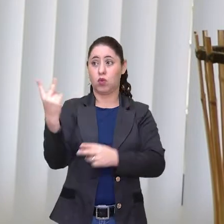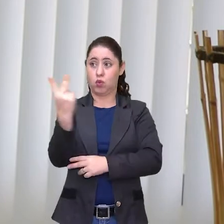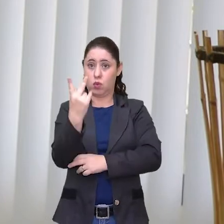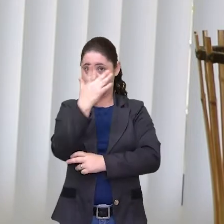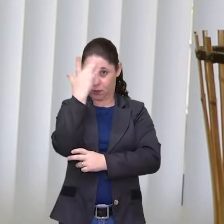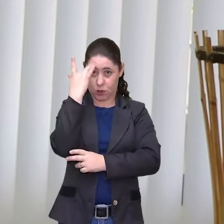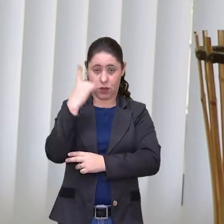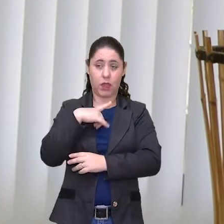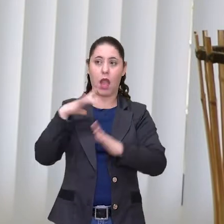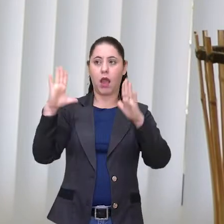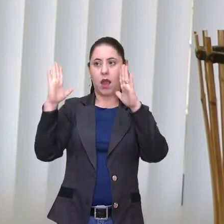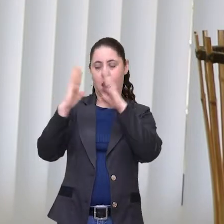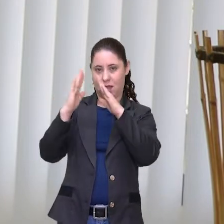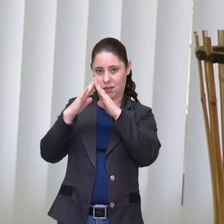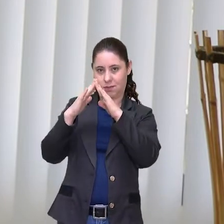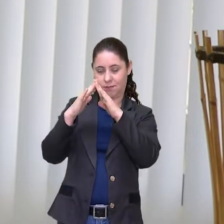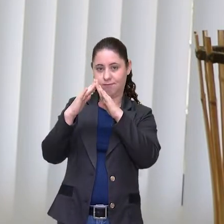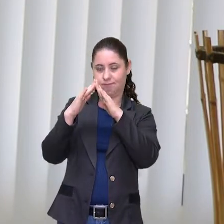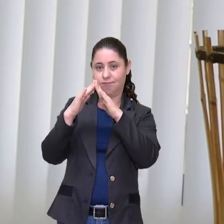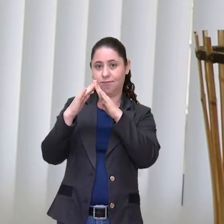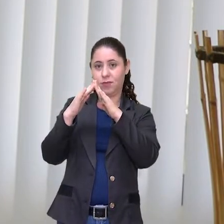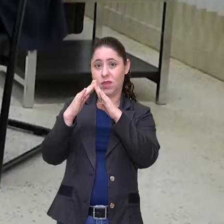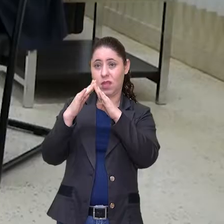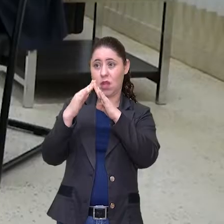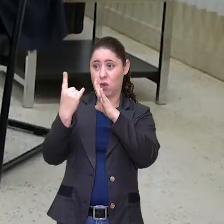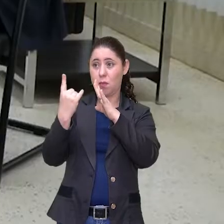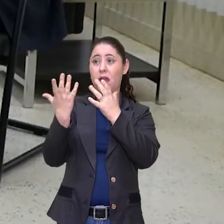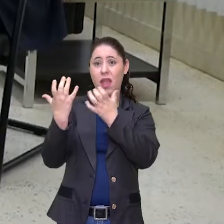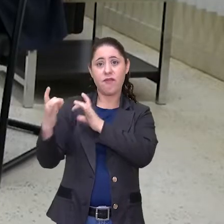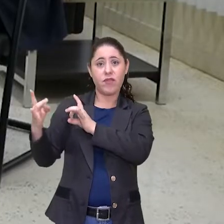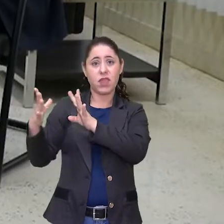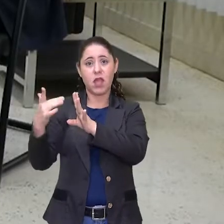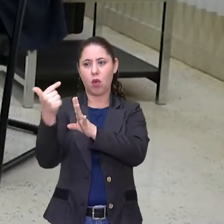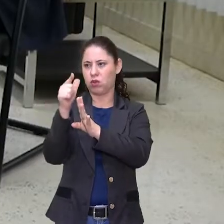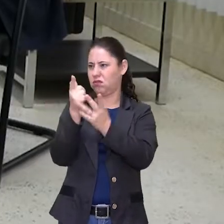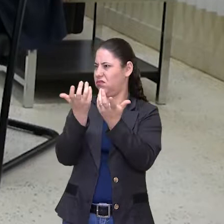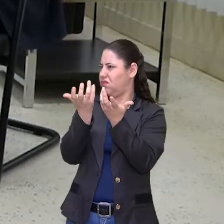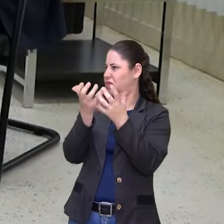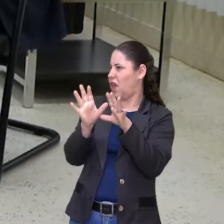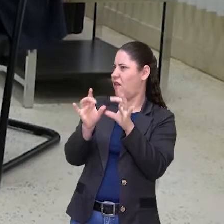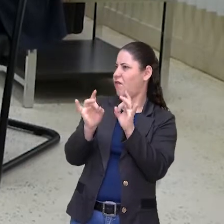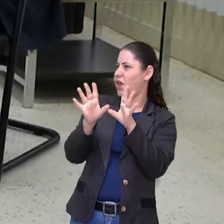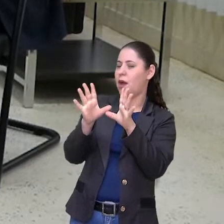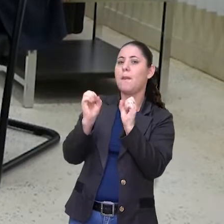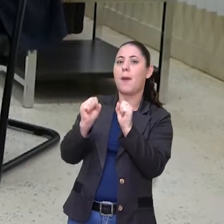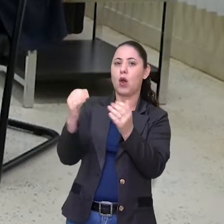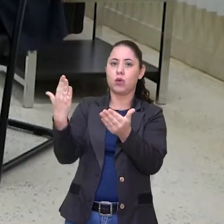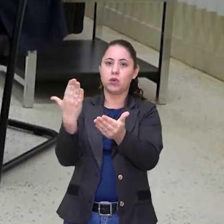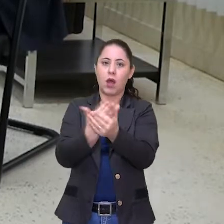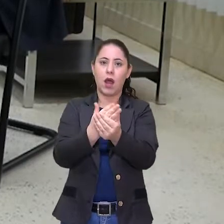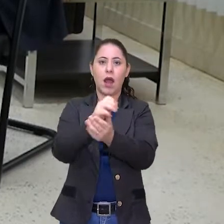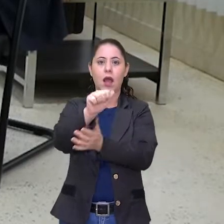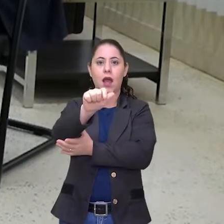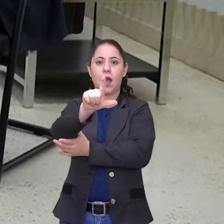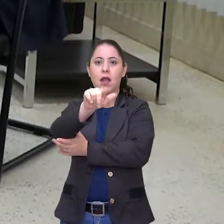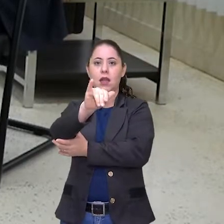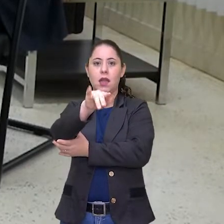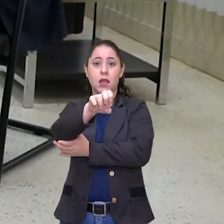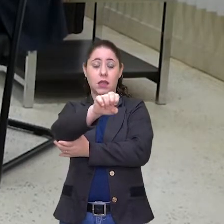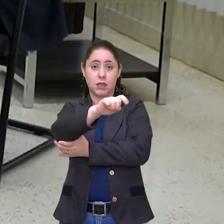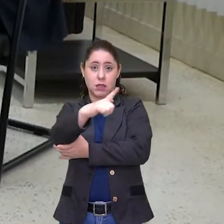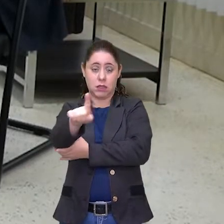quando duas pessoas têm um imóvel comum e uma delas deseja vendê-lo. Pode ser promovida uma ação de